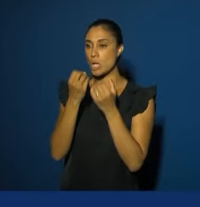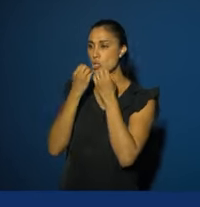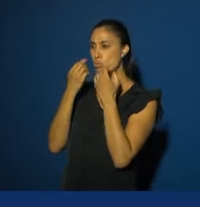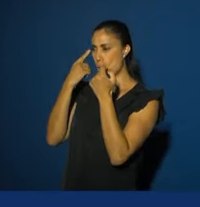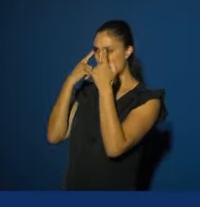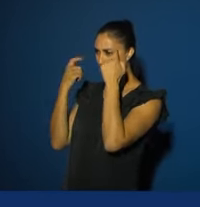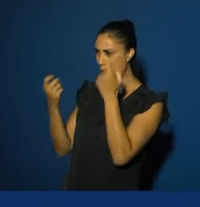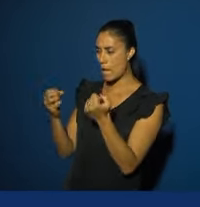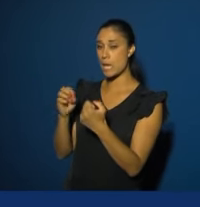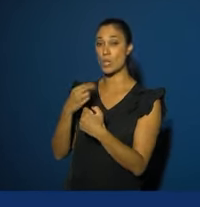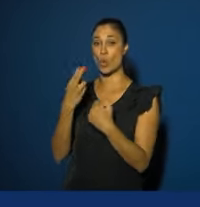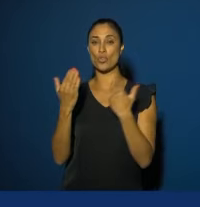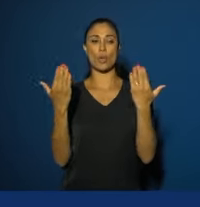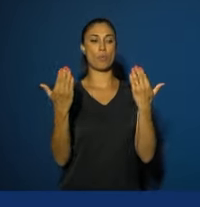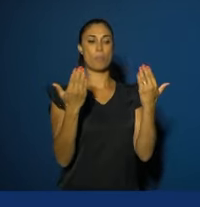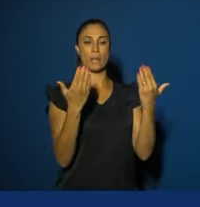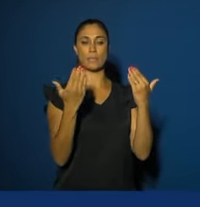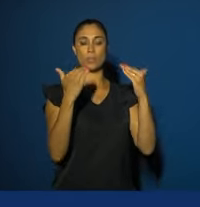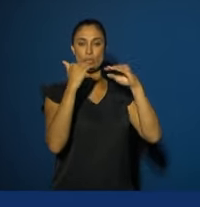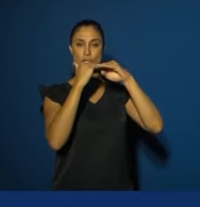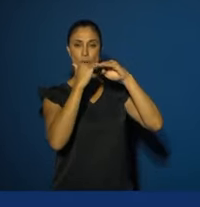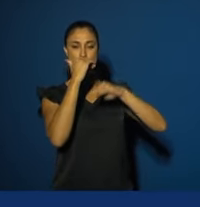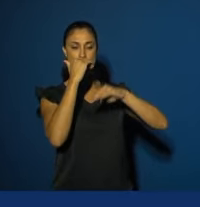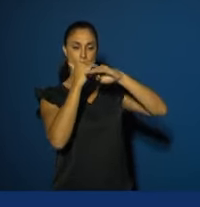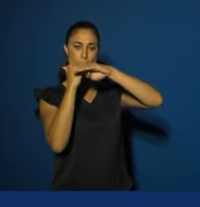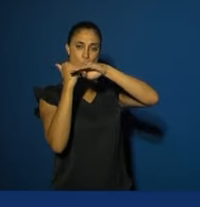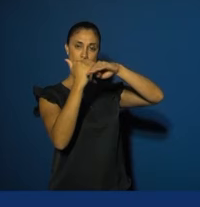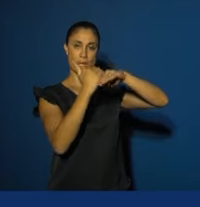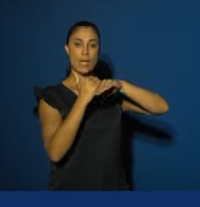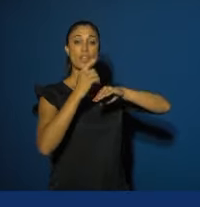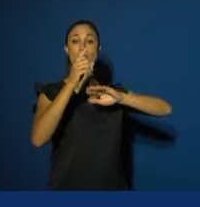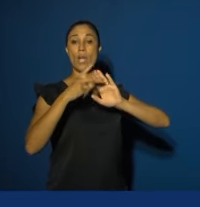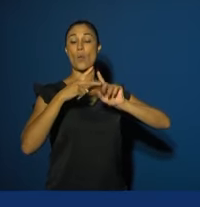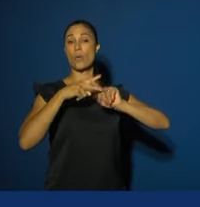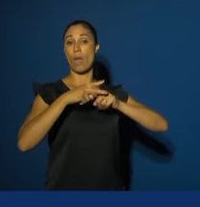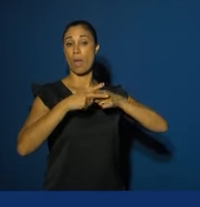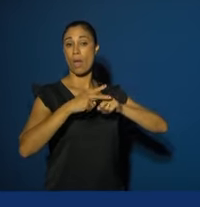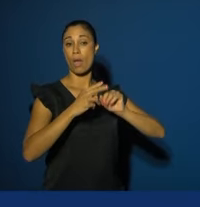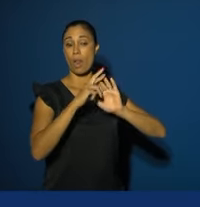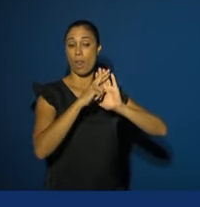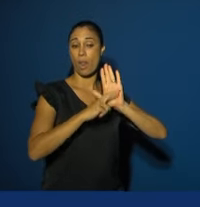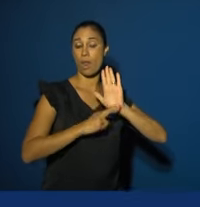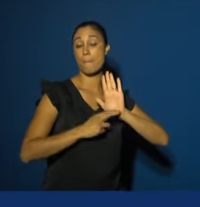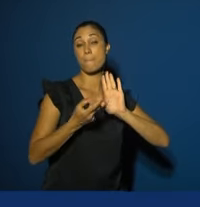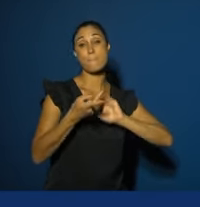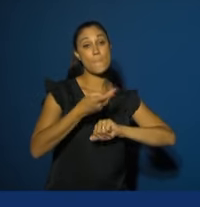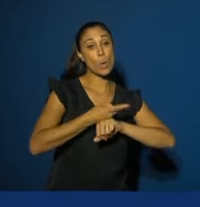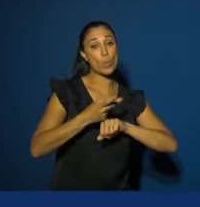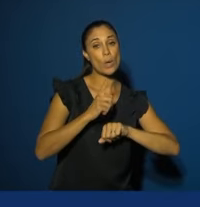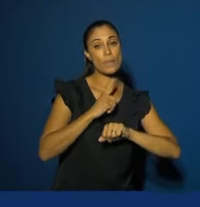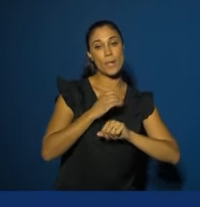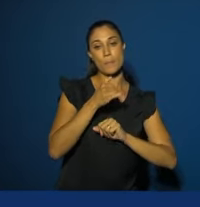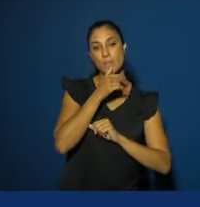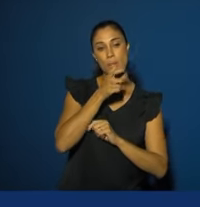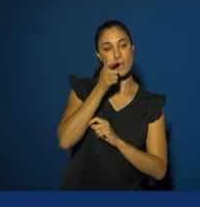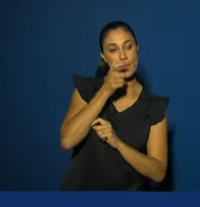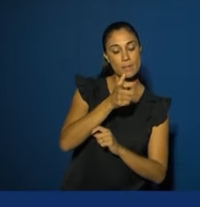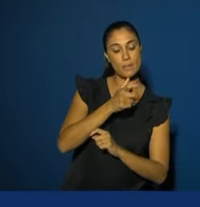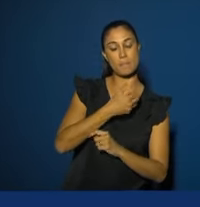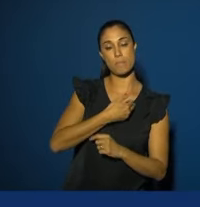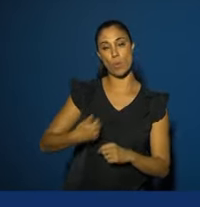senso ou de parâmetros de Equidade que é o que a regulação procura eh arbitrar entre o interesse público e o